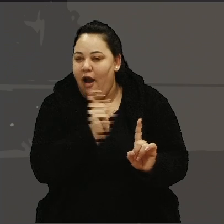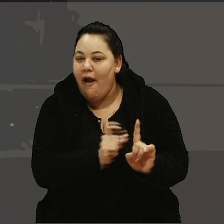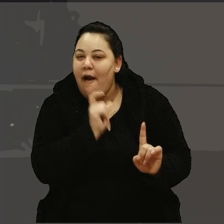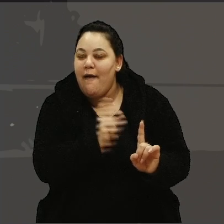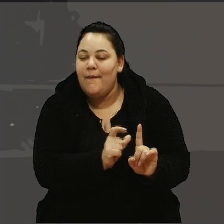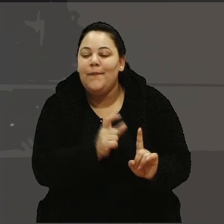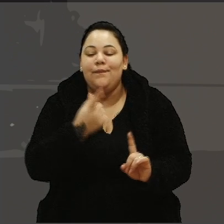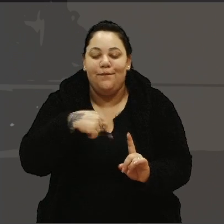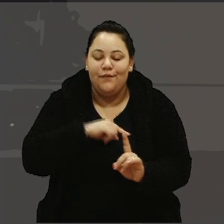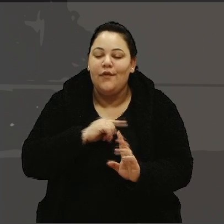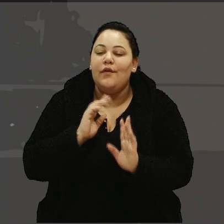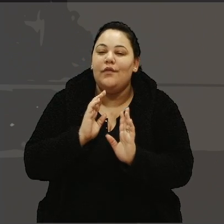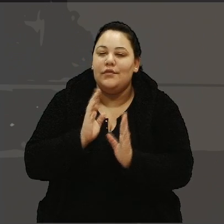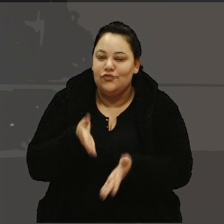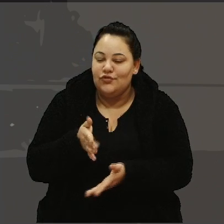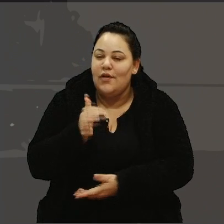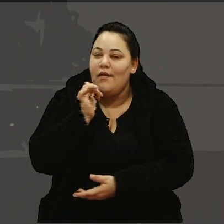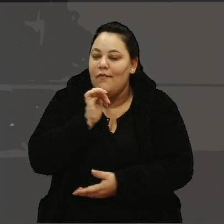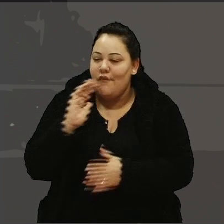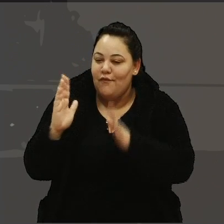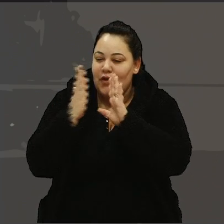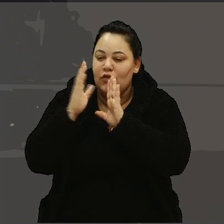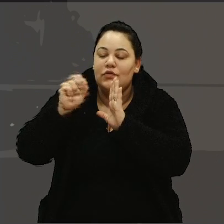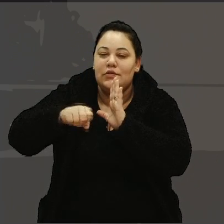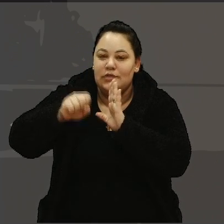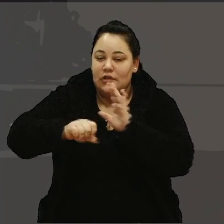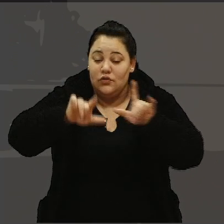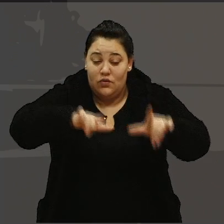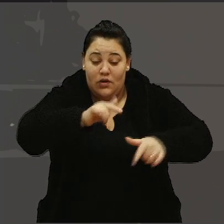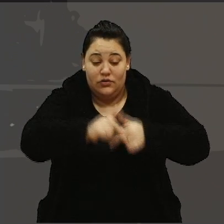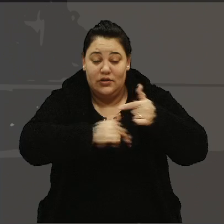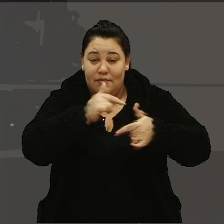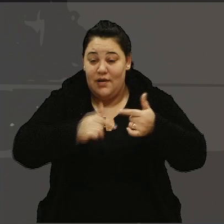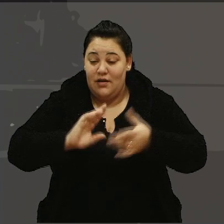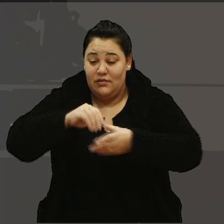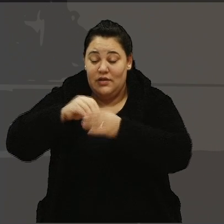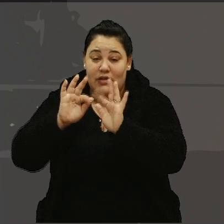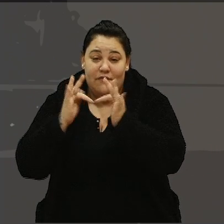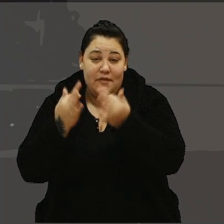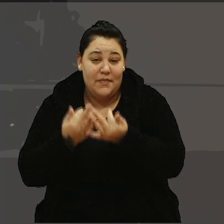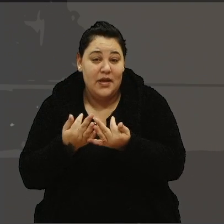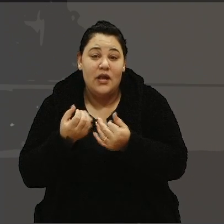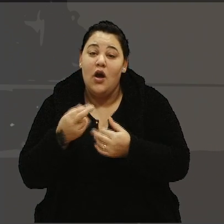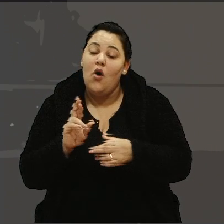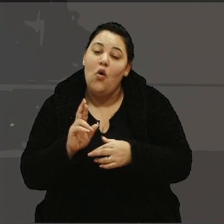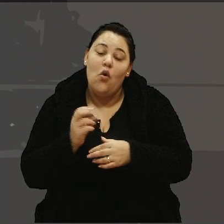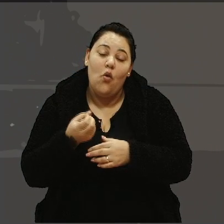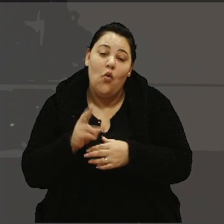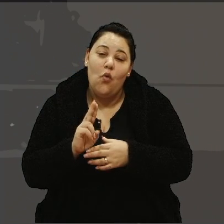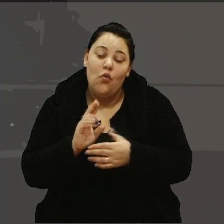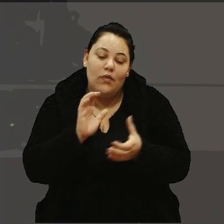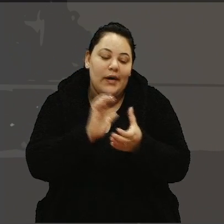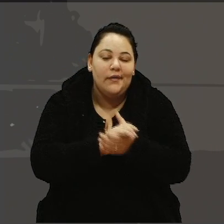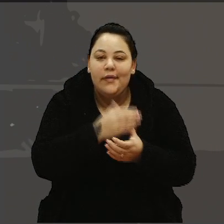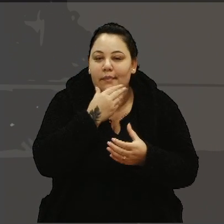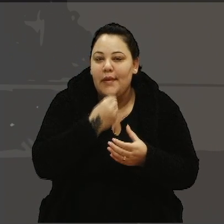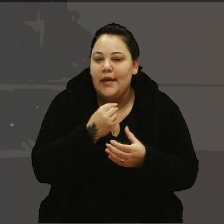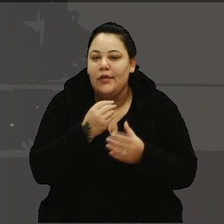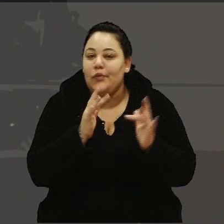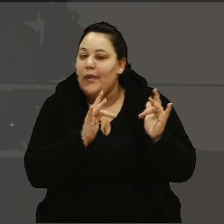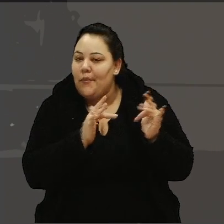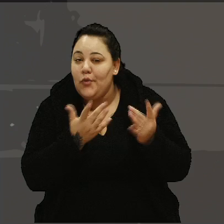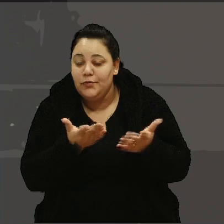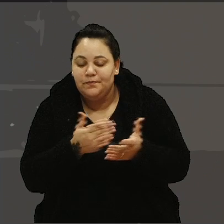passou por isso em algum lugar de trabalho, da família, ou do relacionamento conjugal, né? Então,